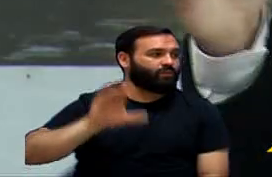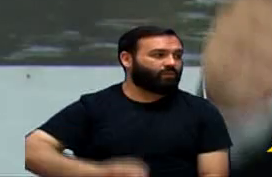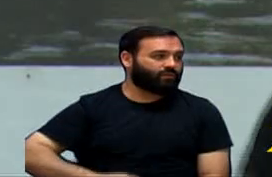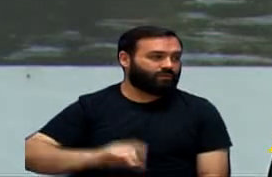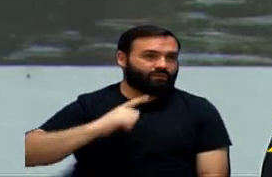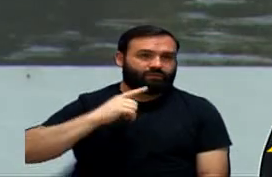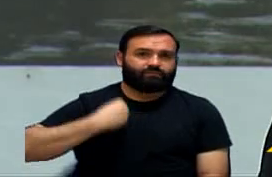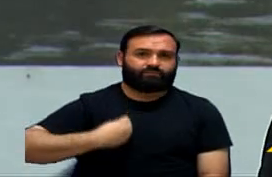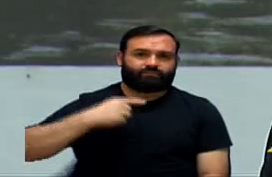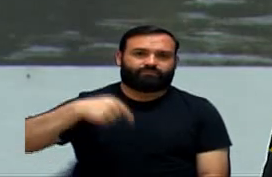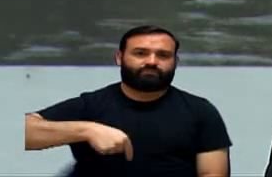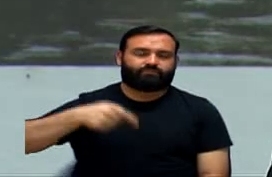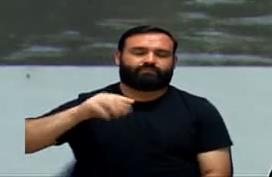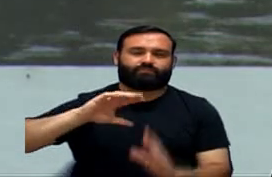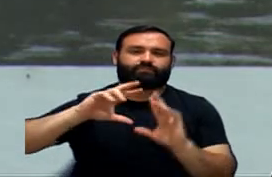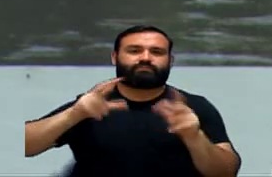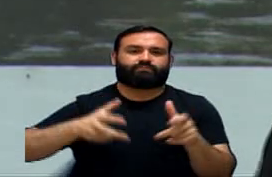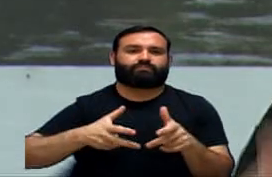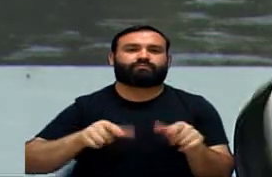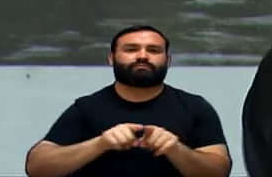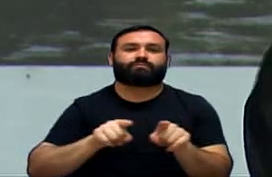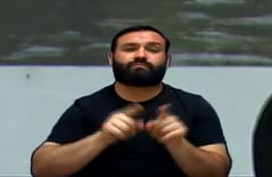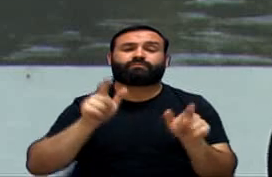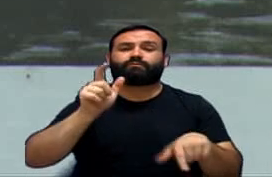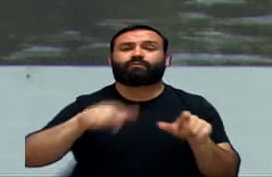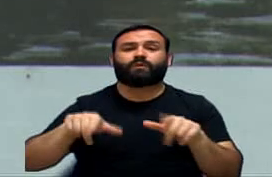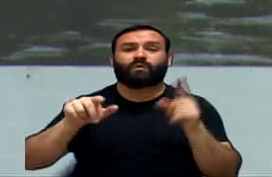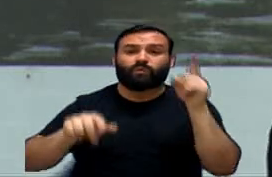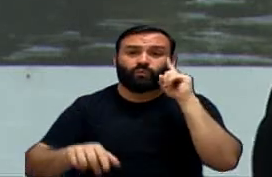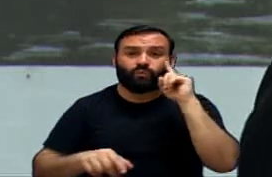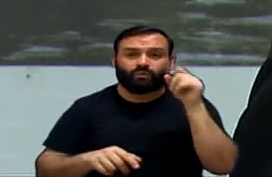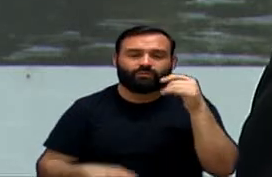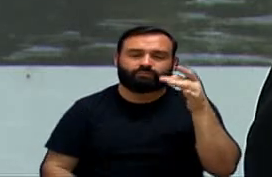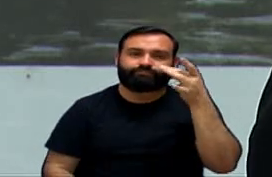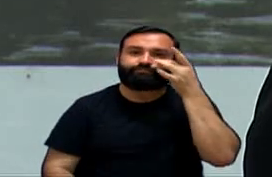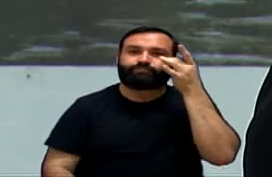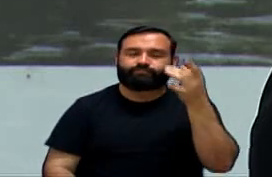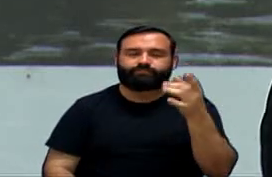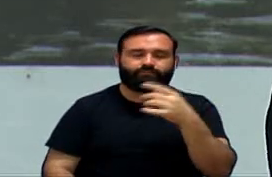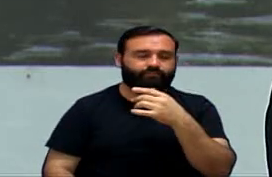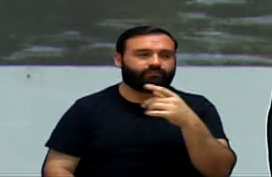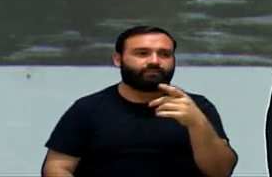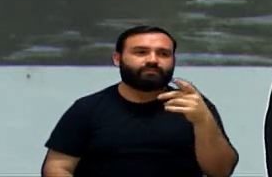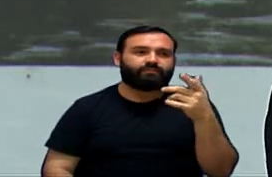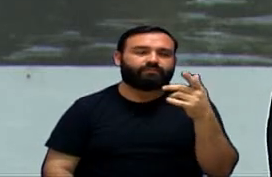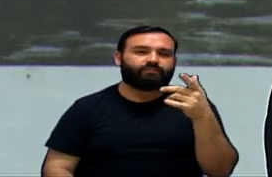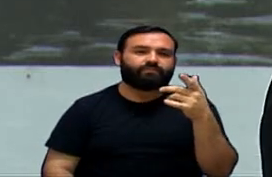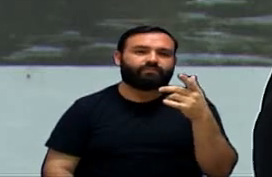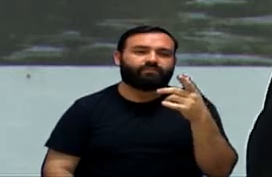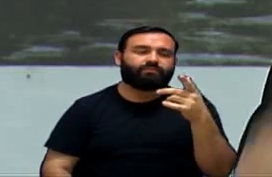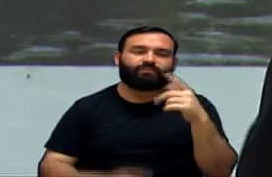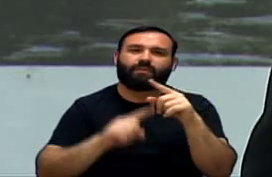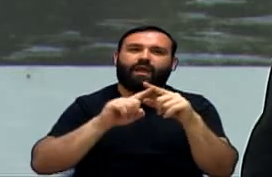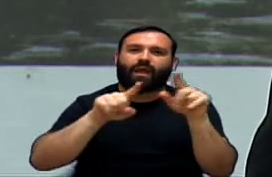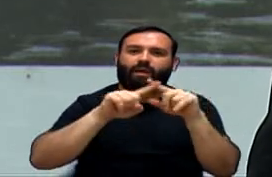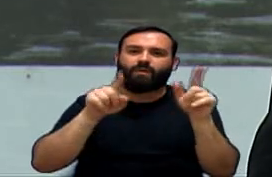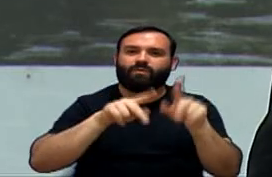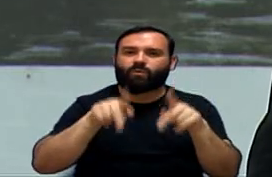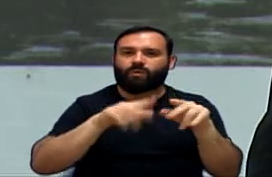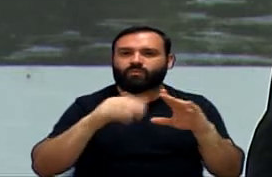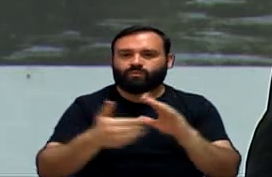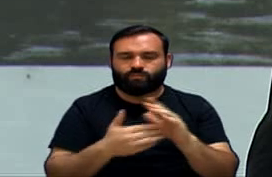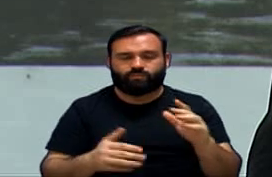aqui na na Câmara que são pessoas que estão no dia a dia vivenciando ouvindo reclamações da